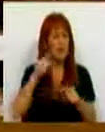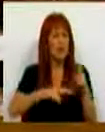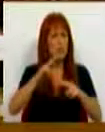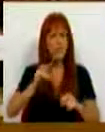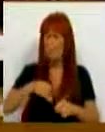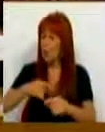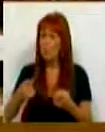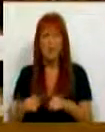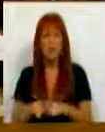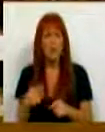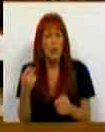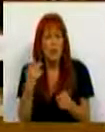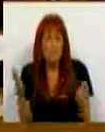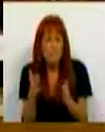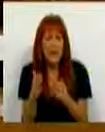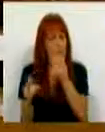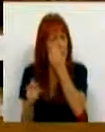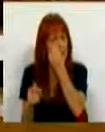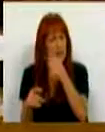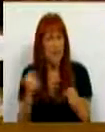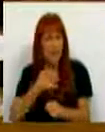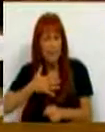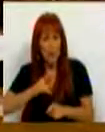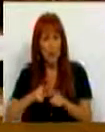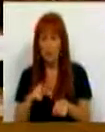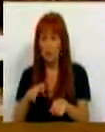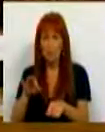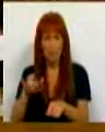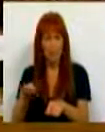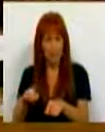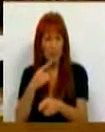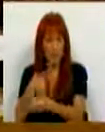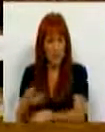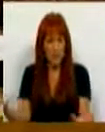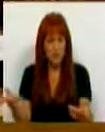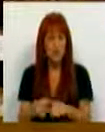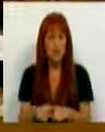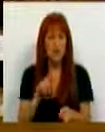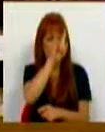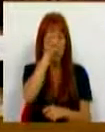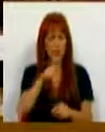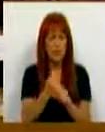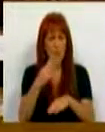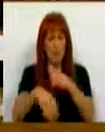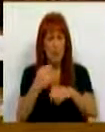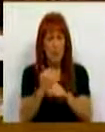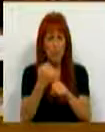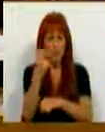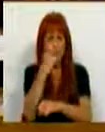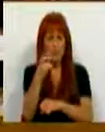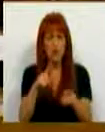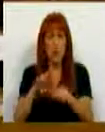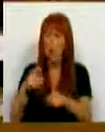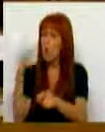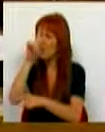com preocupações com as pequenas empresas aqui levantadas pelo Partido Comunista Português, com questões sobre eficiência energética